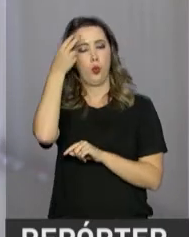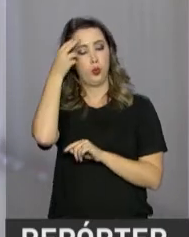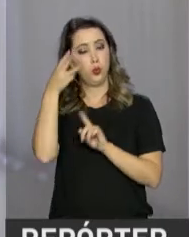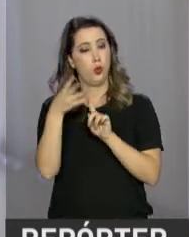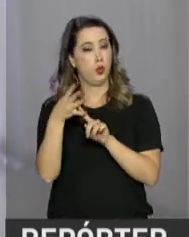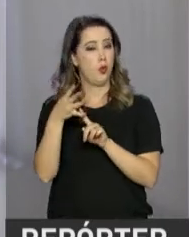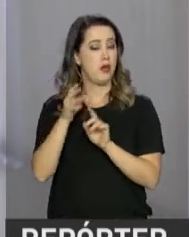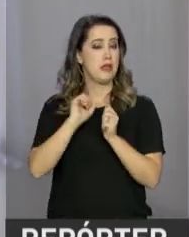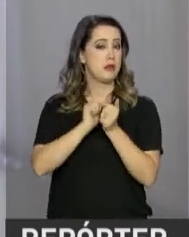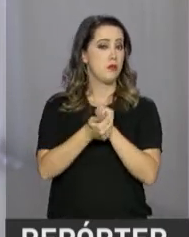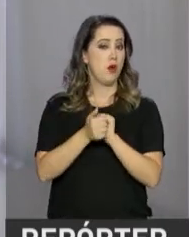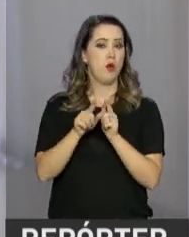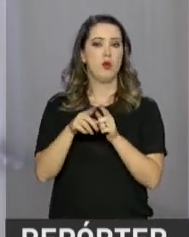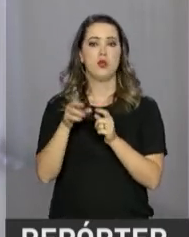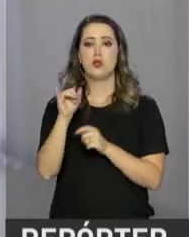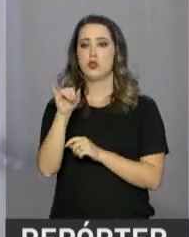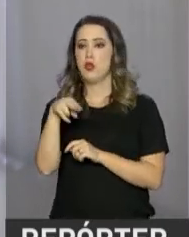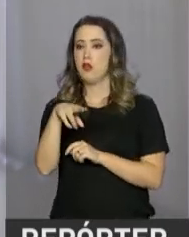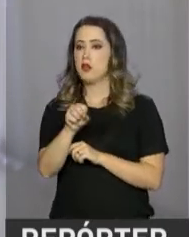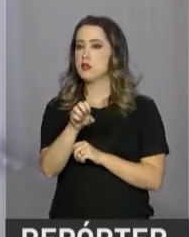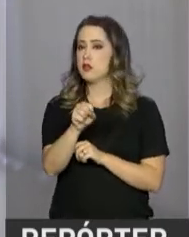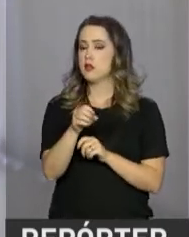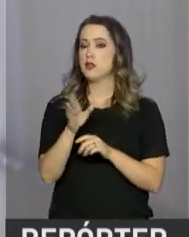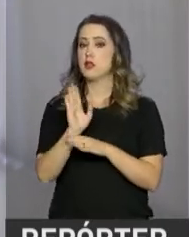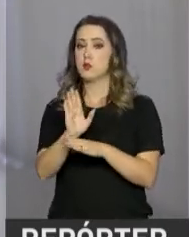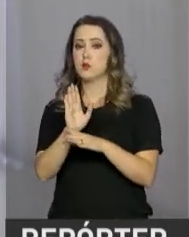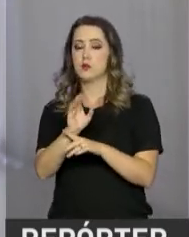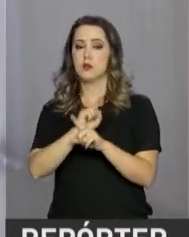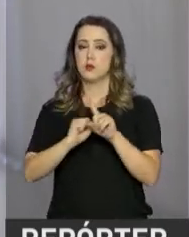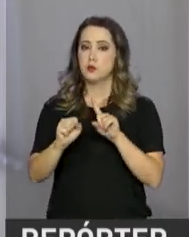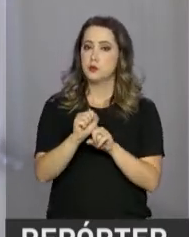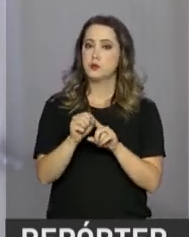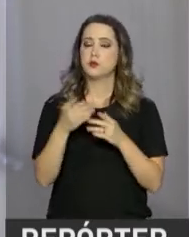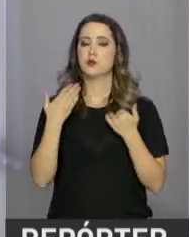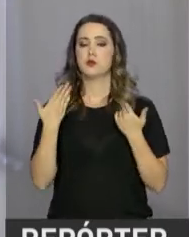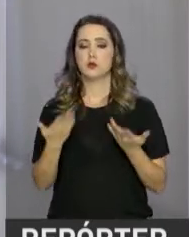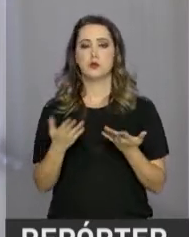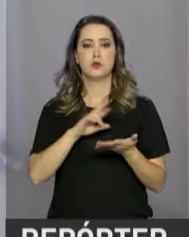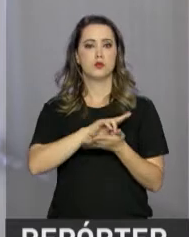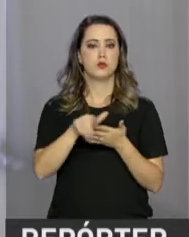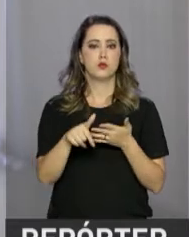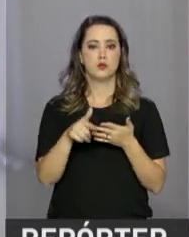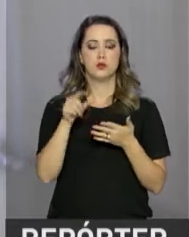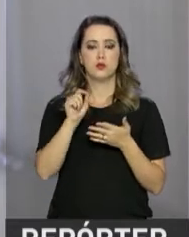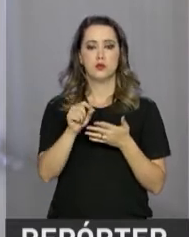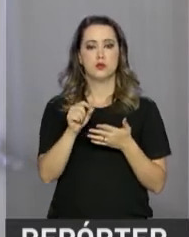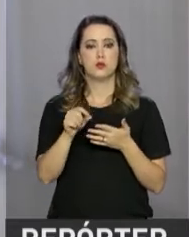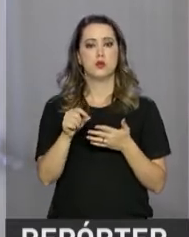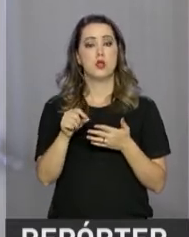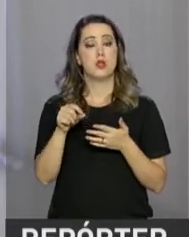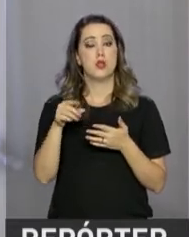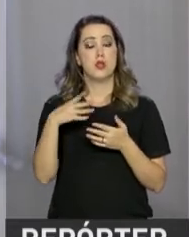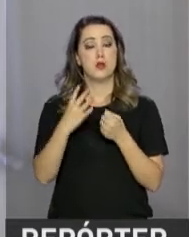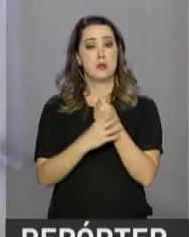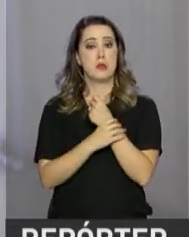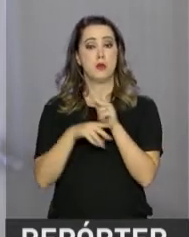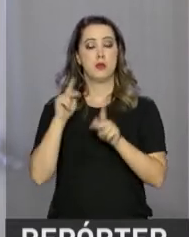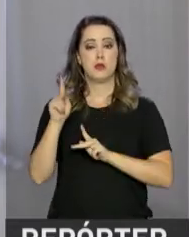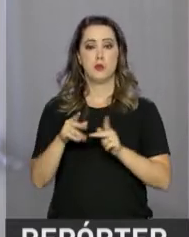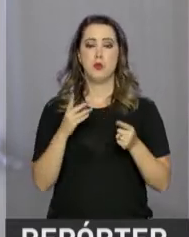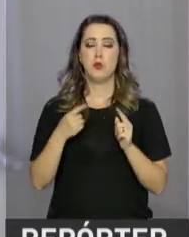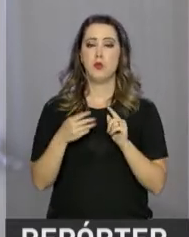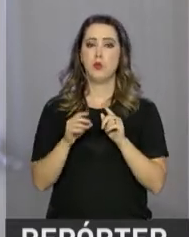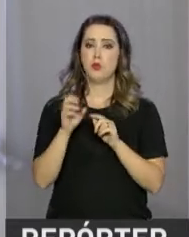esporte e previdência assistência social e o ministério de segurança pública seu